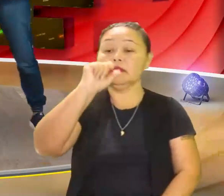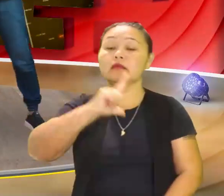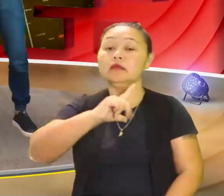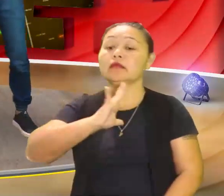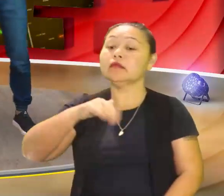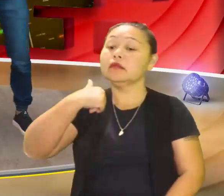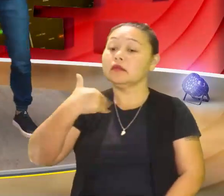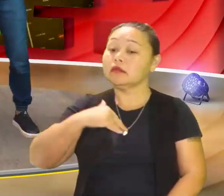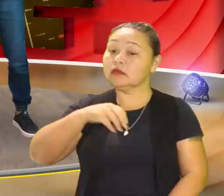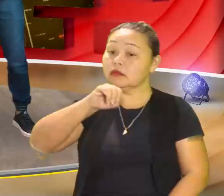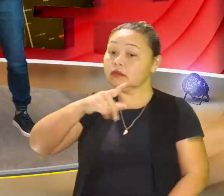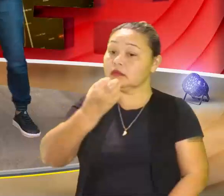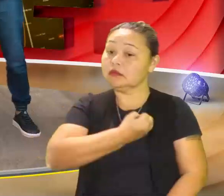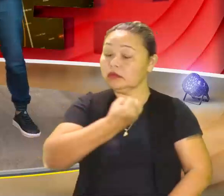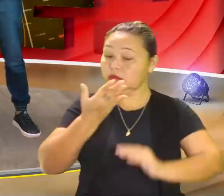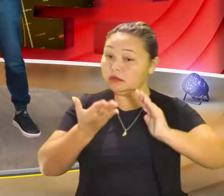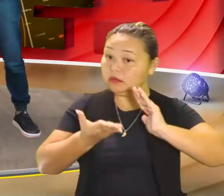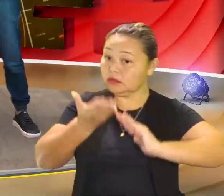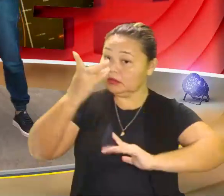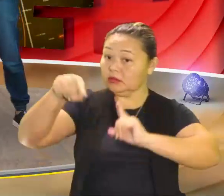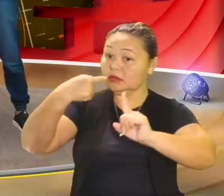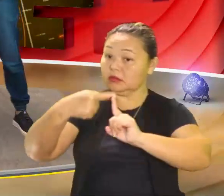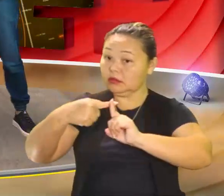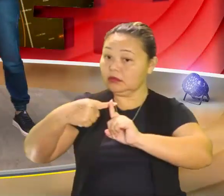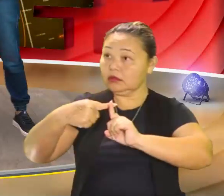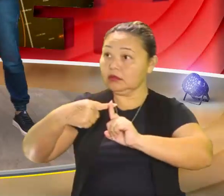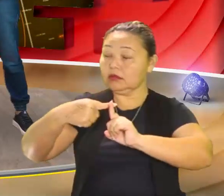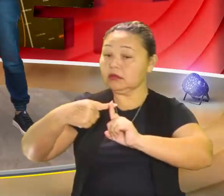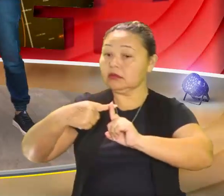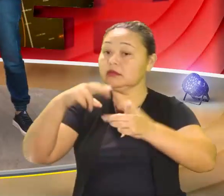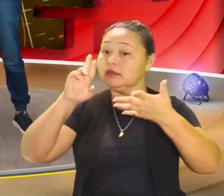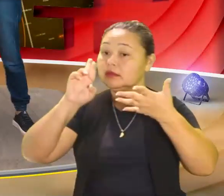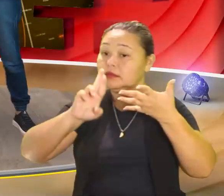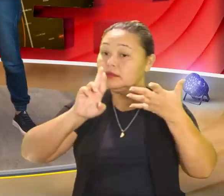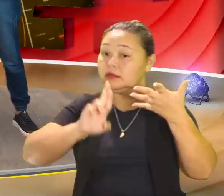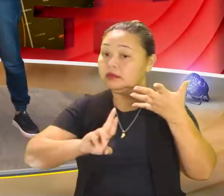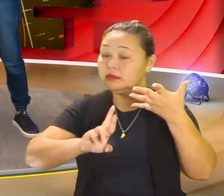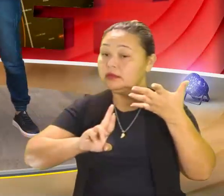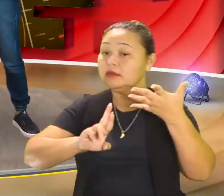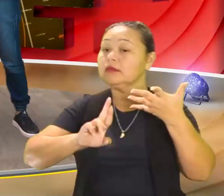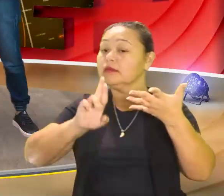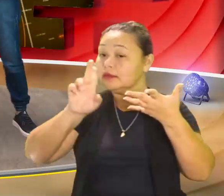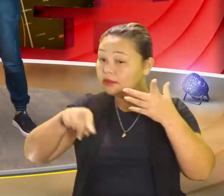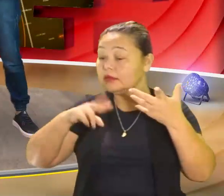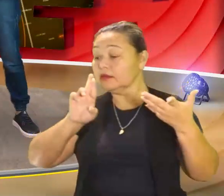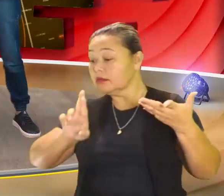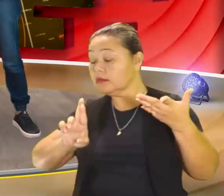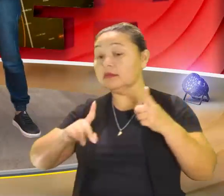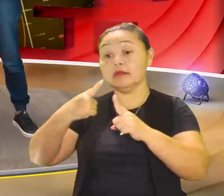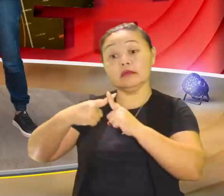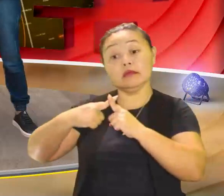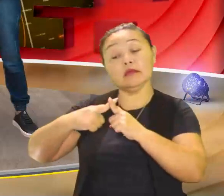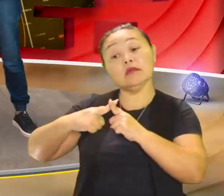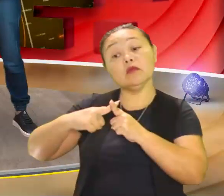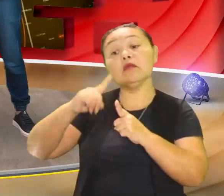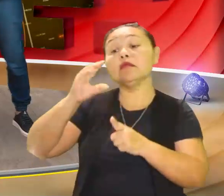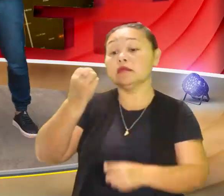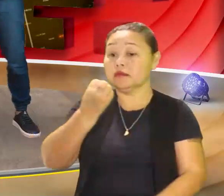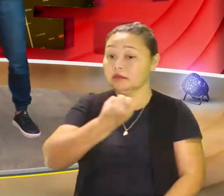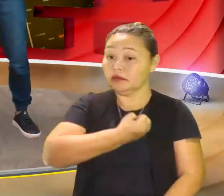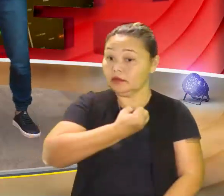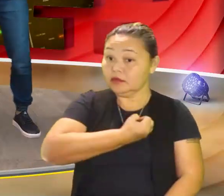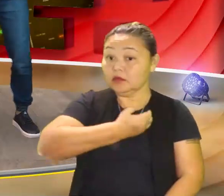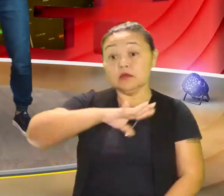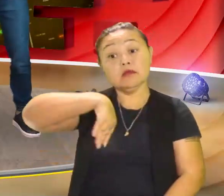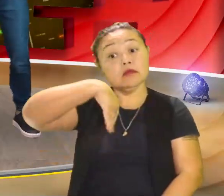força. Se o número maior é positivo, o resultado vai ser positivo. Se o número